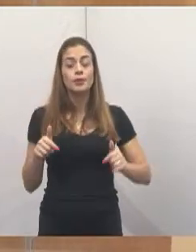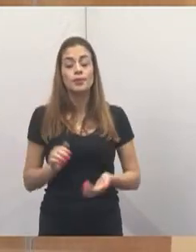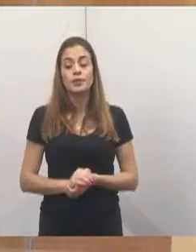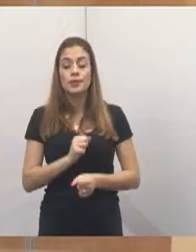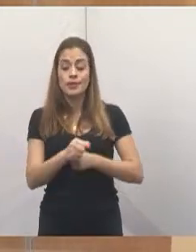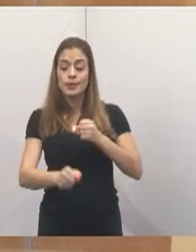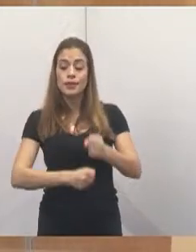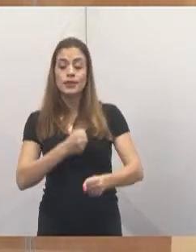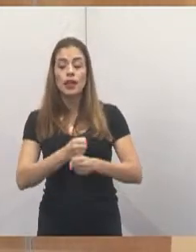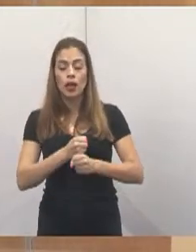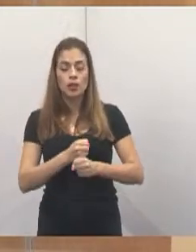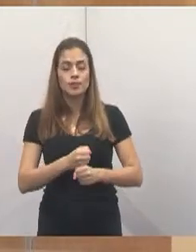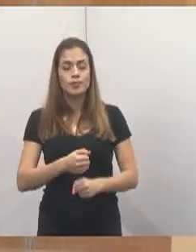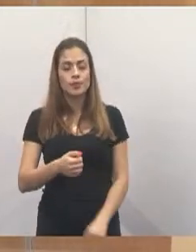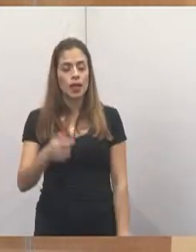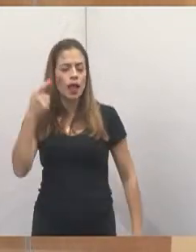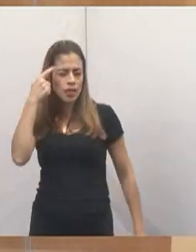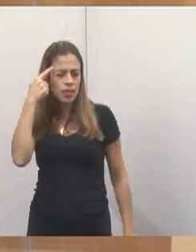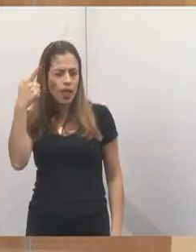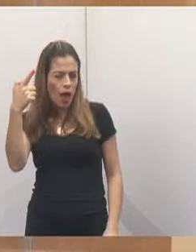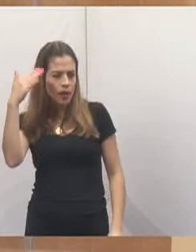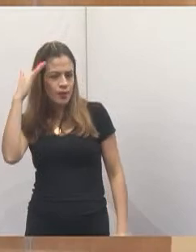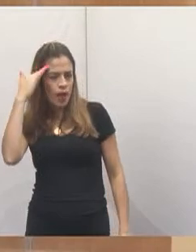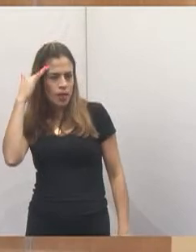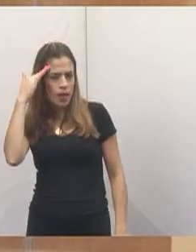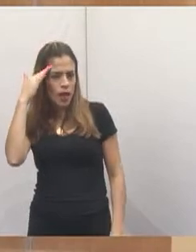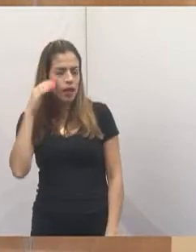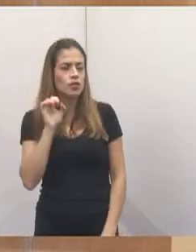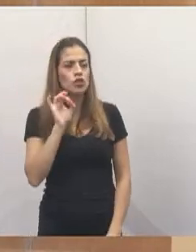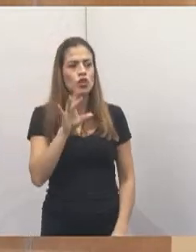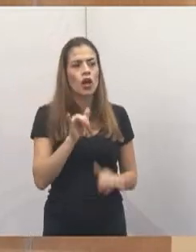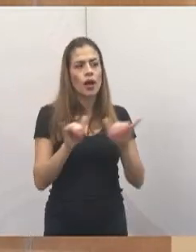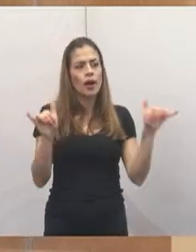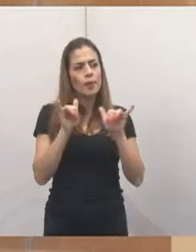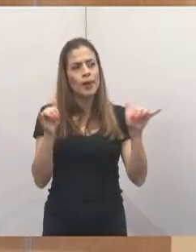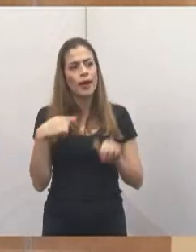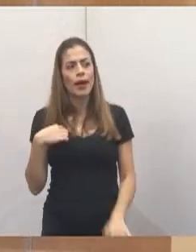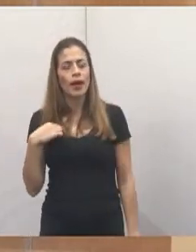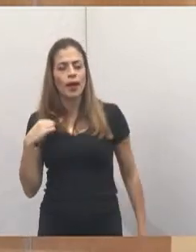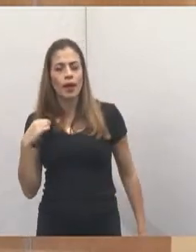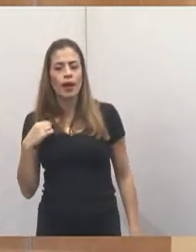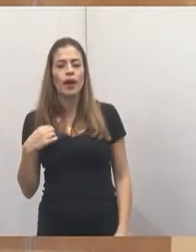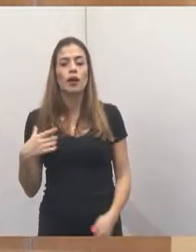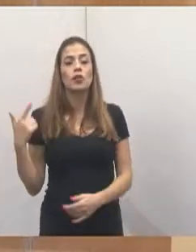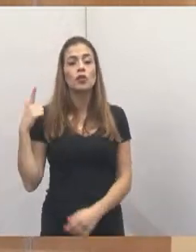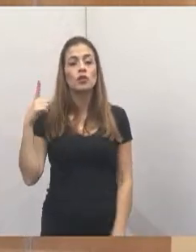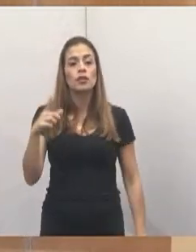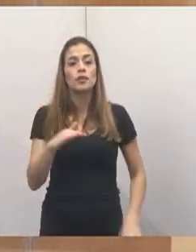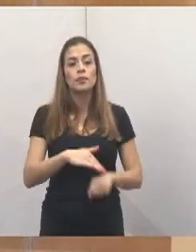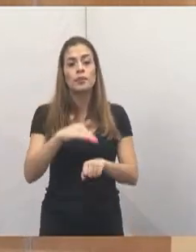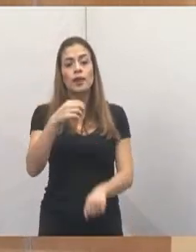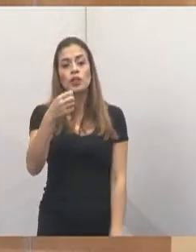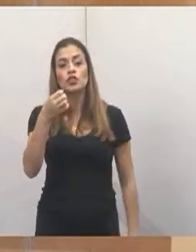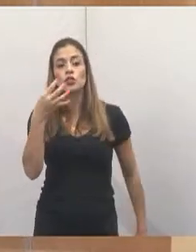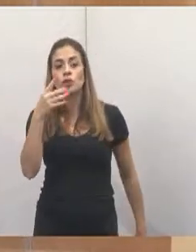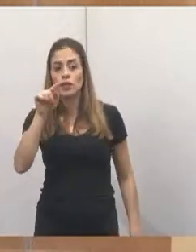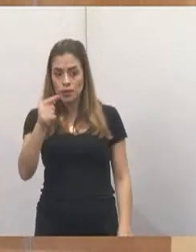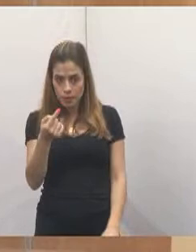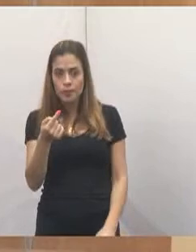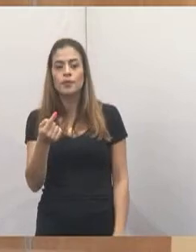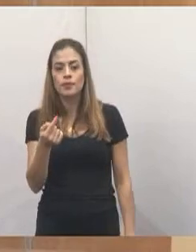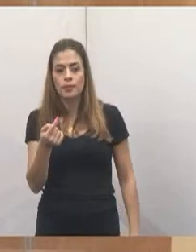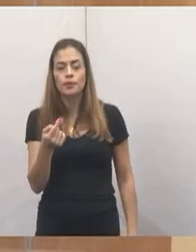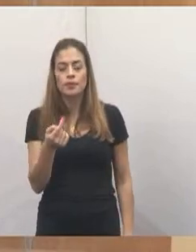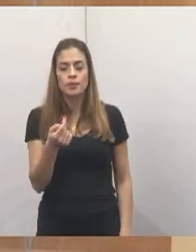para você ter uma ideia, nós, só na campanha do agasalho, nós conseguimos mais de 4.000 peças. Fizemos um